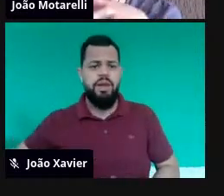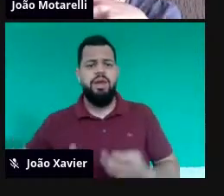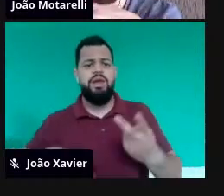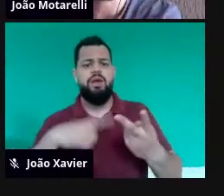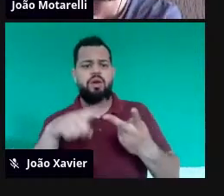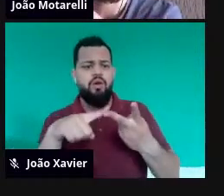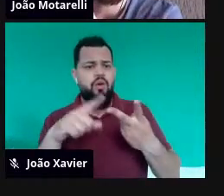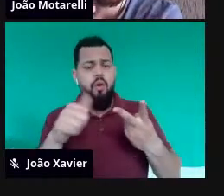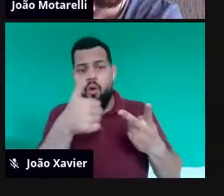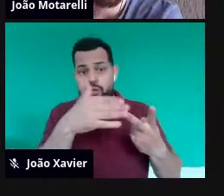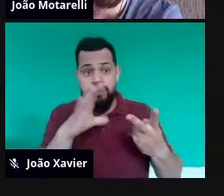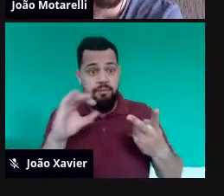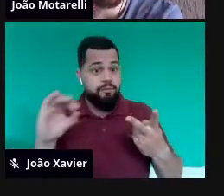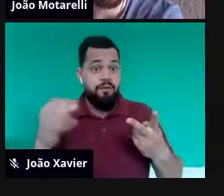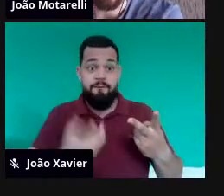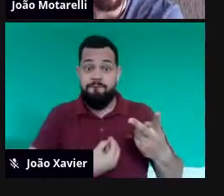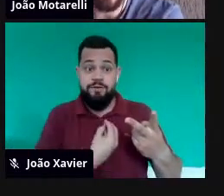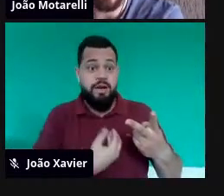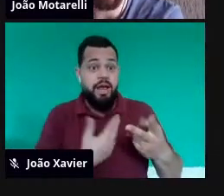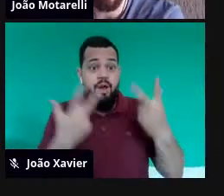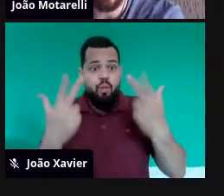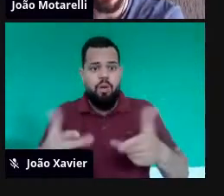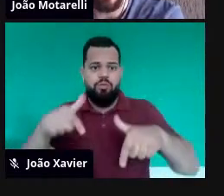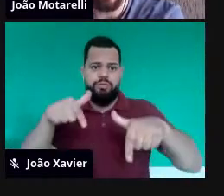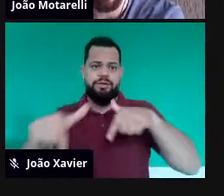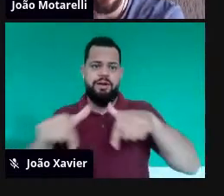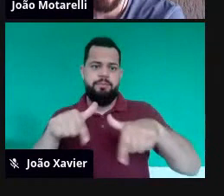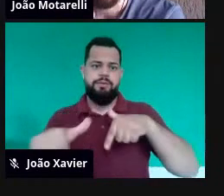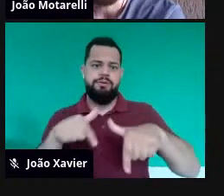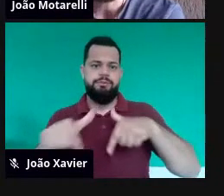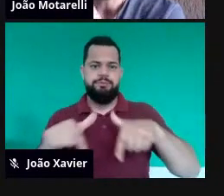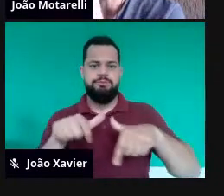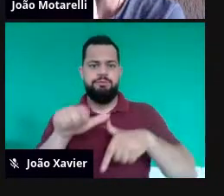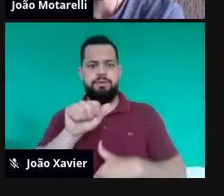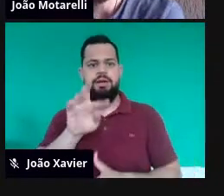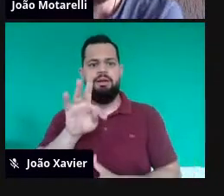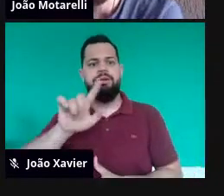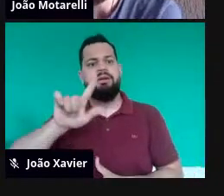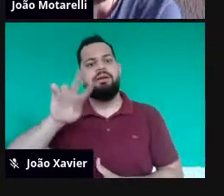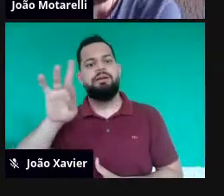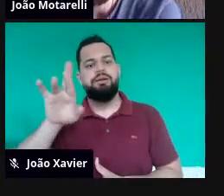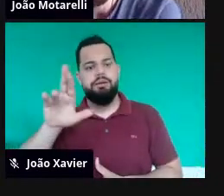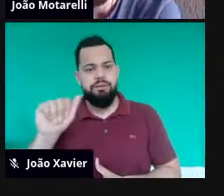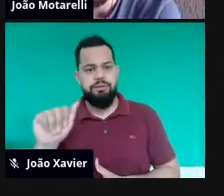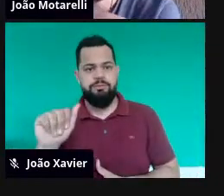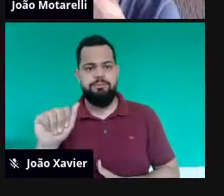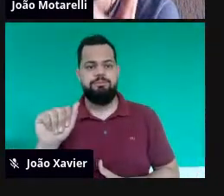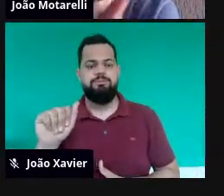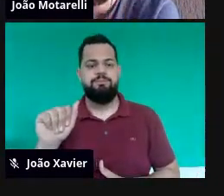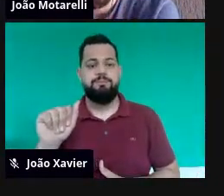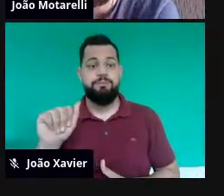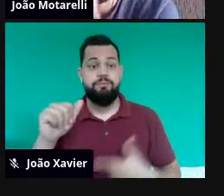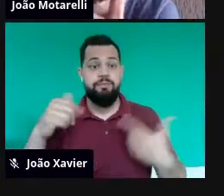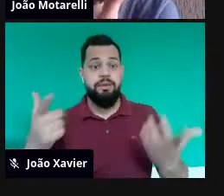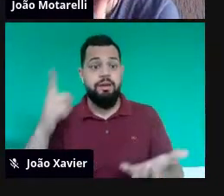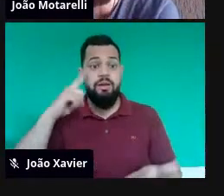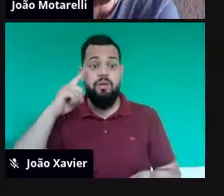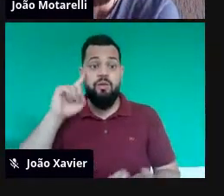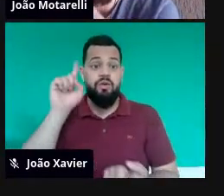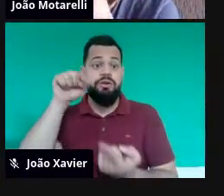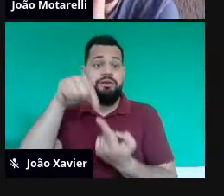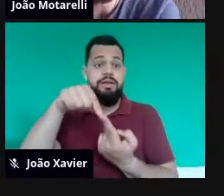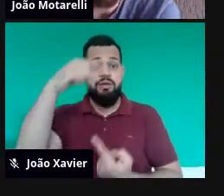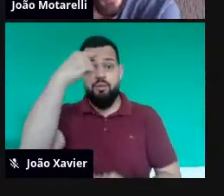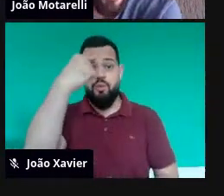dedicar 100% à carreira dele como atleta. E a gente vai ter, dentro desse